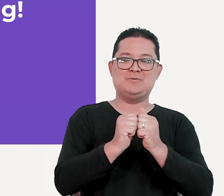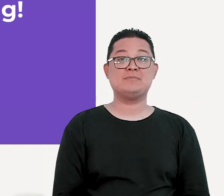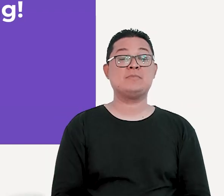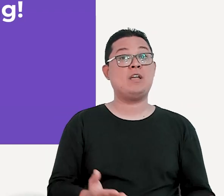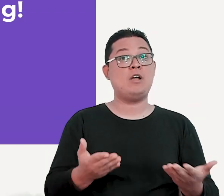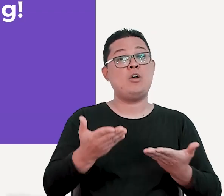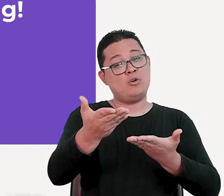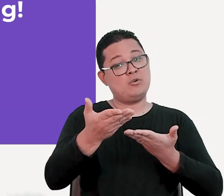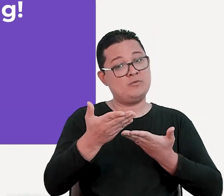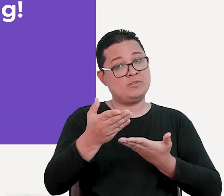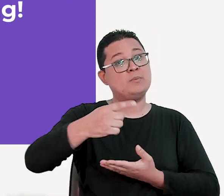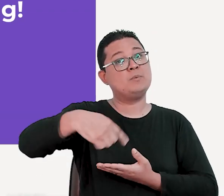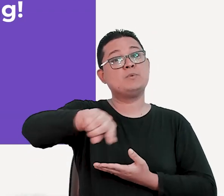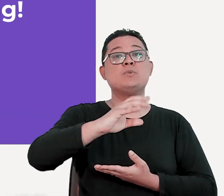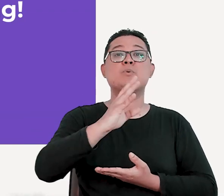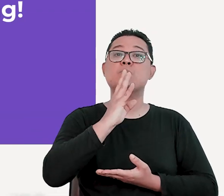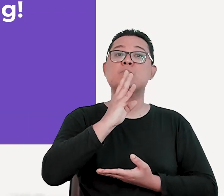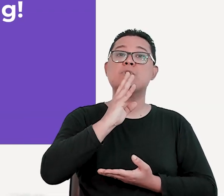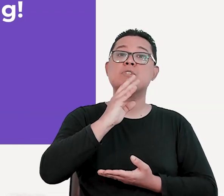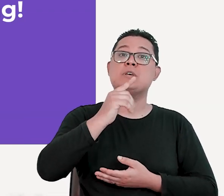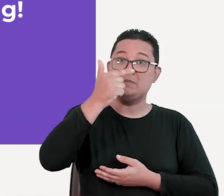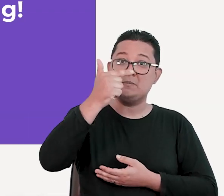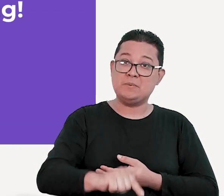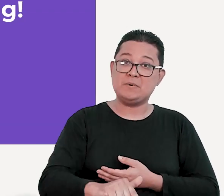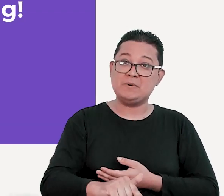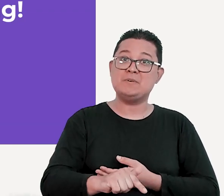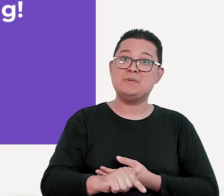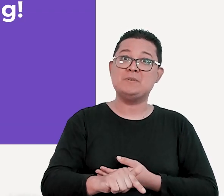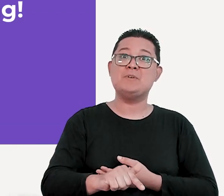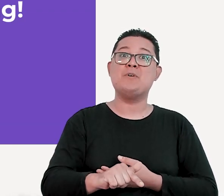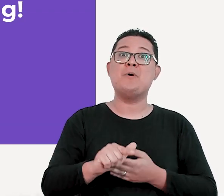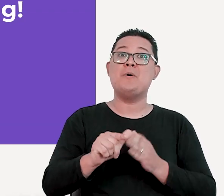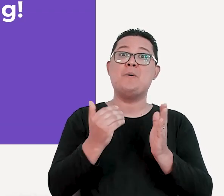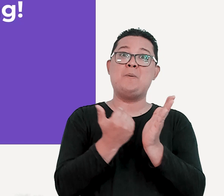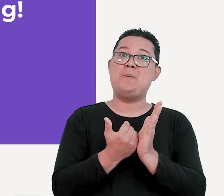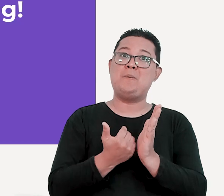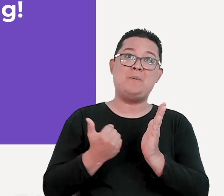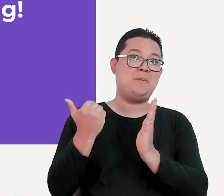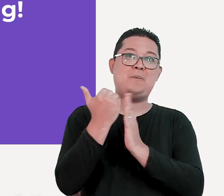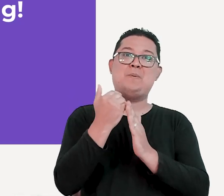Fica o convite para vocês conhecerem mais da nossa comunidade. É só acessar